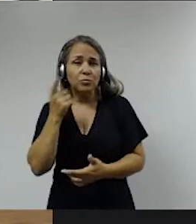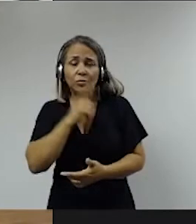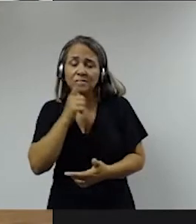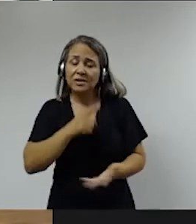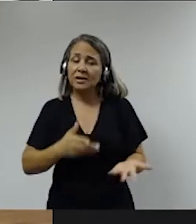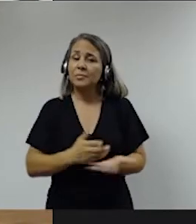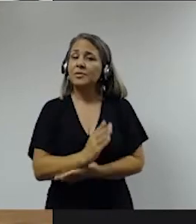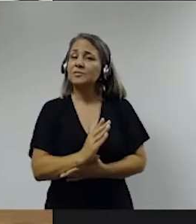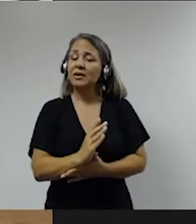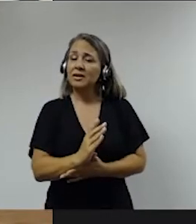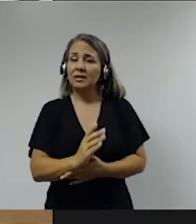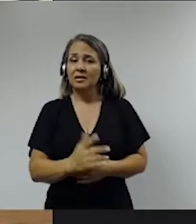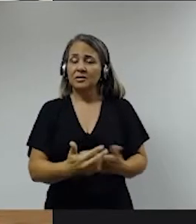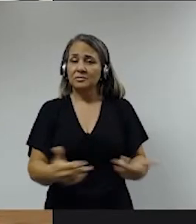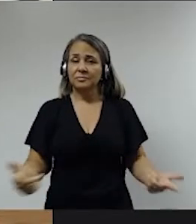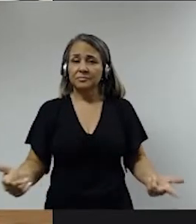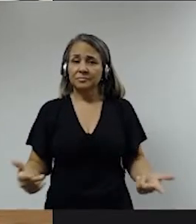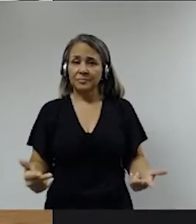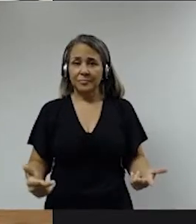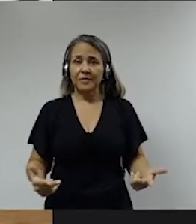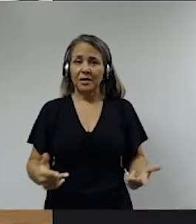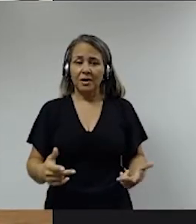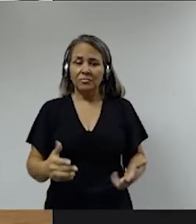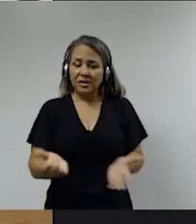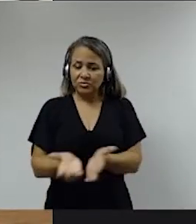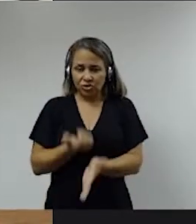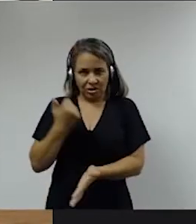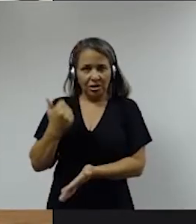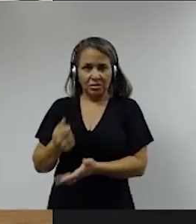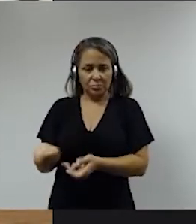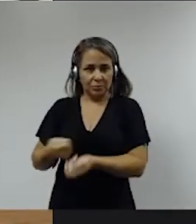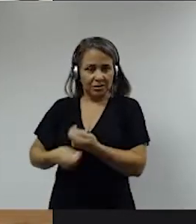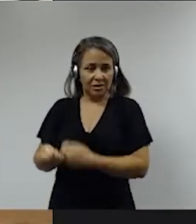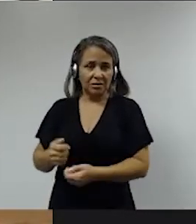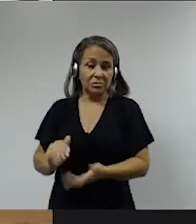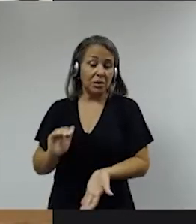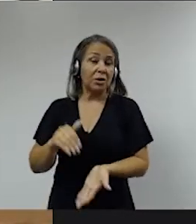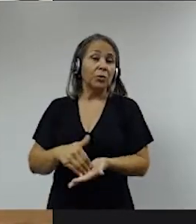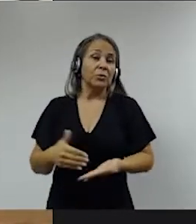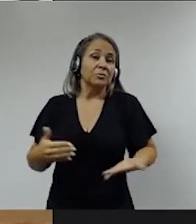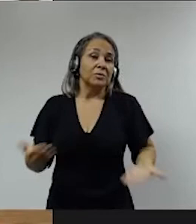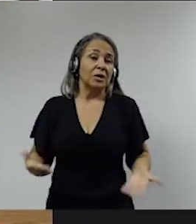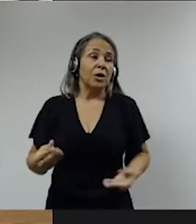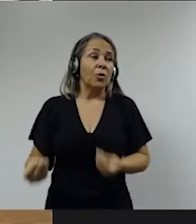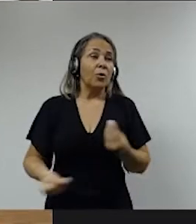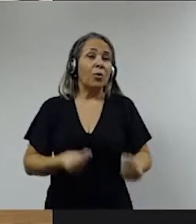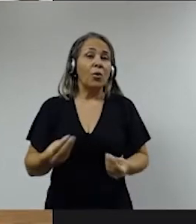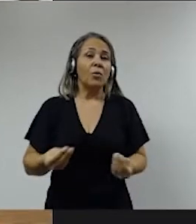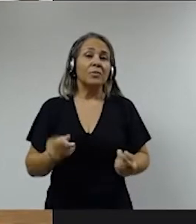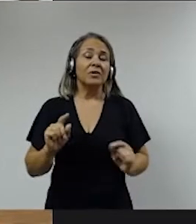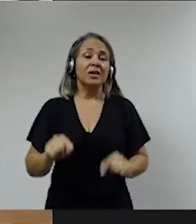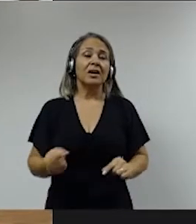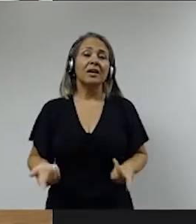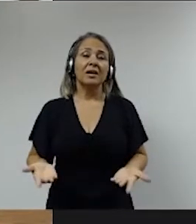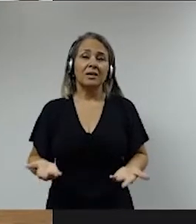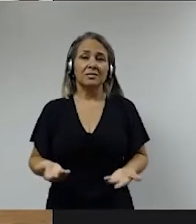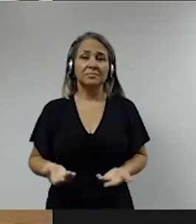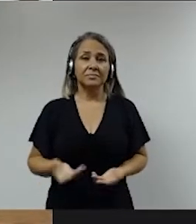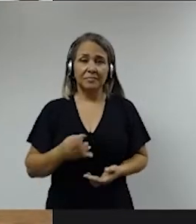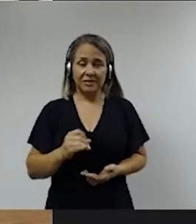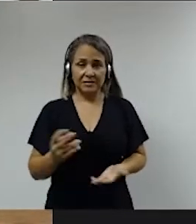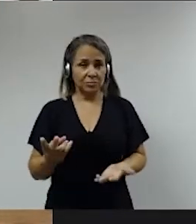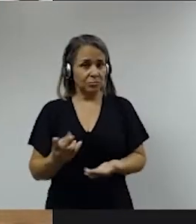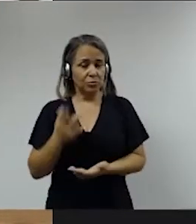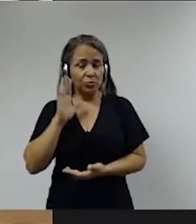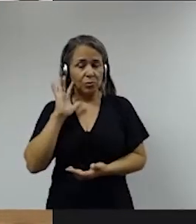aprove essa operação, os ativos realmente vão sair do mercado. E, por último, como fica o market share? Caso a operação não